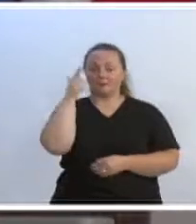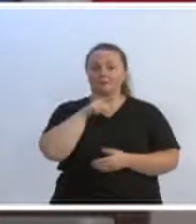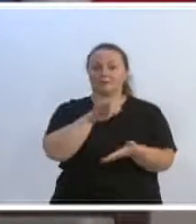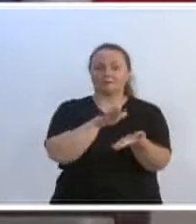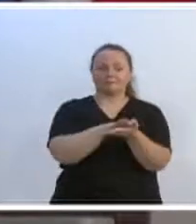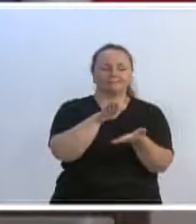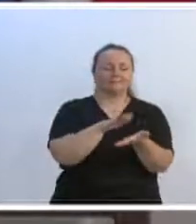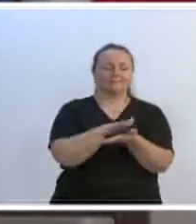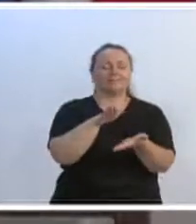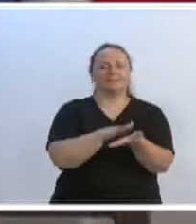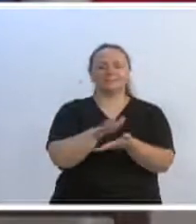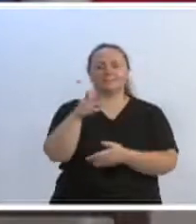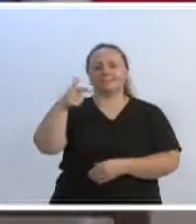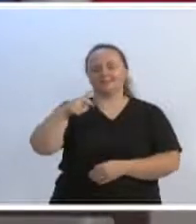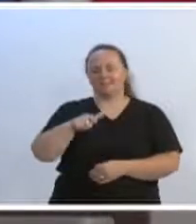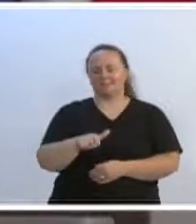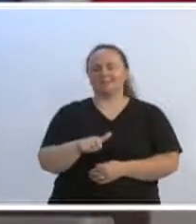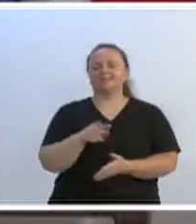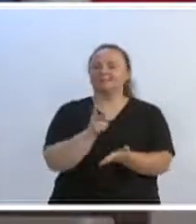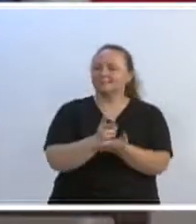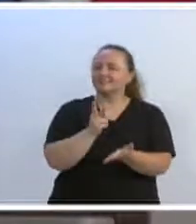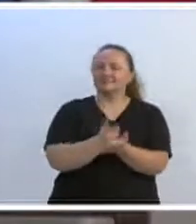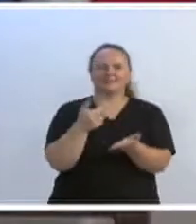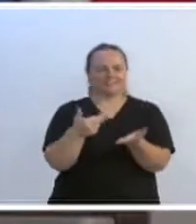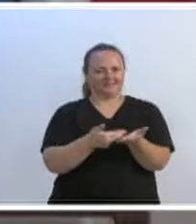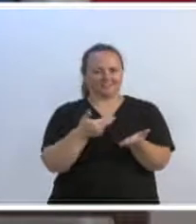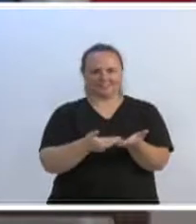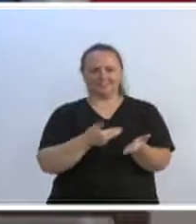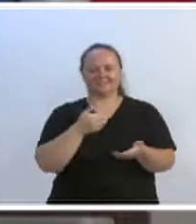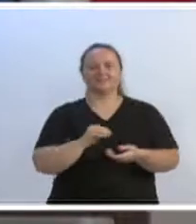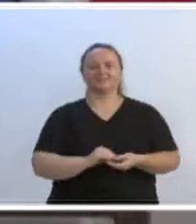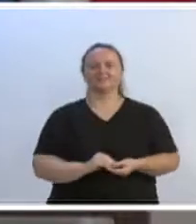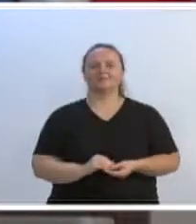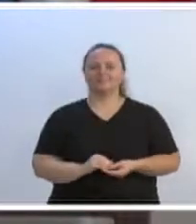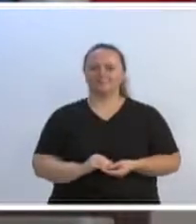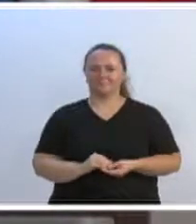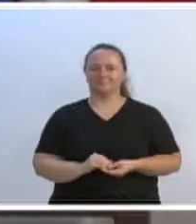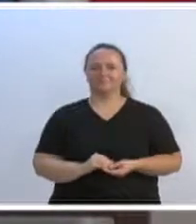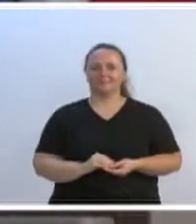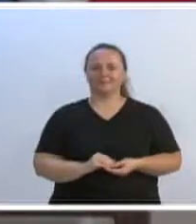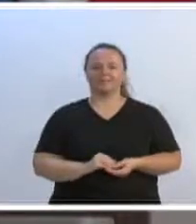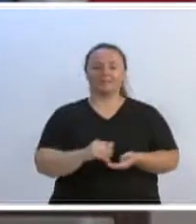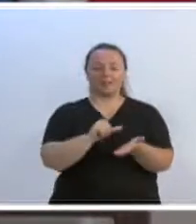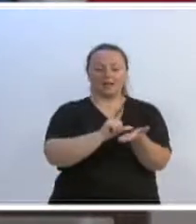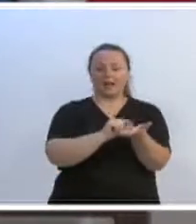revista. Estar à frente dessa revista não é fácil.